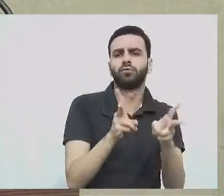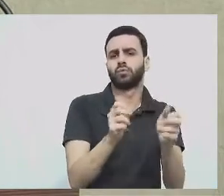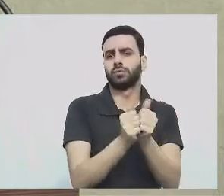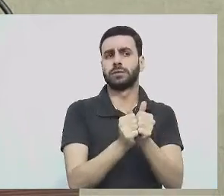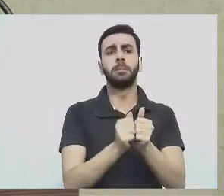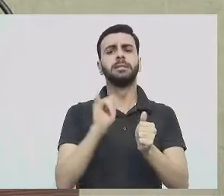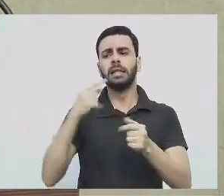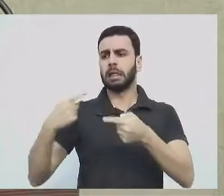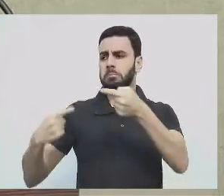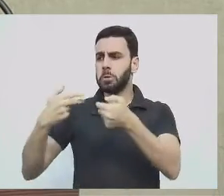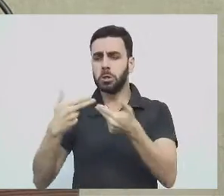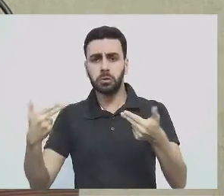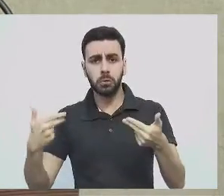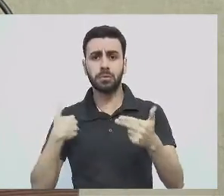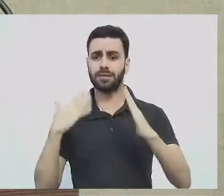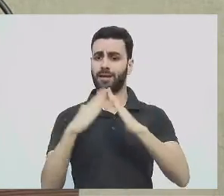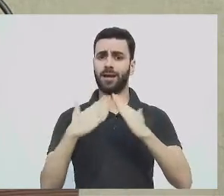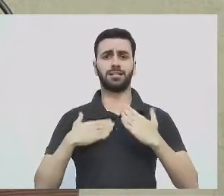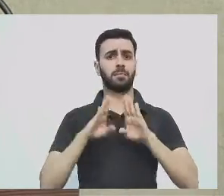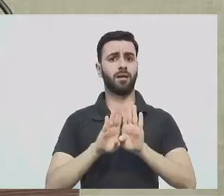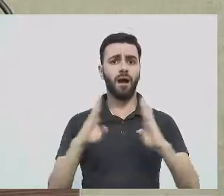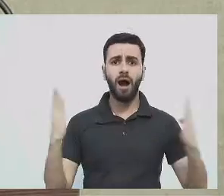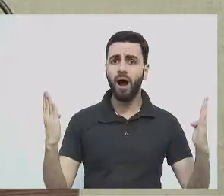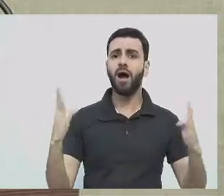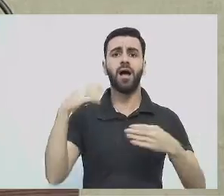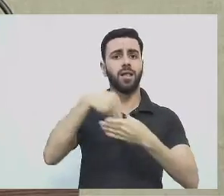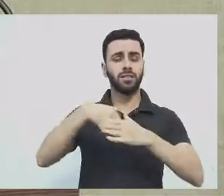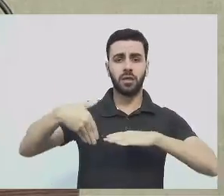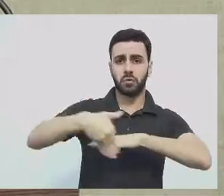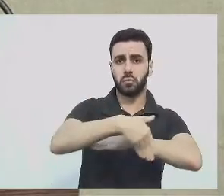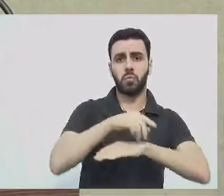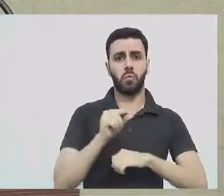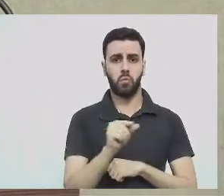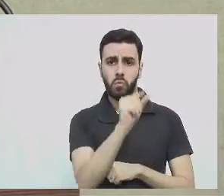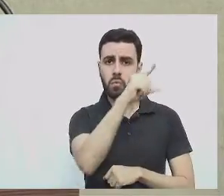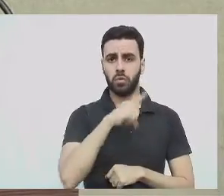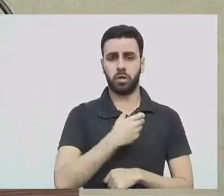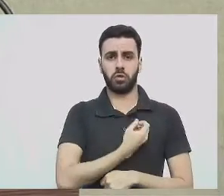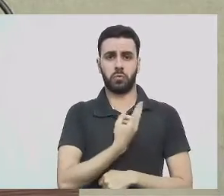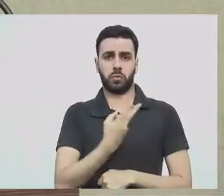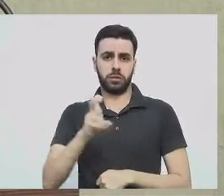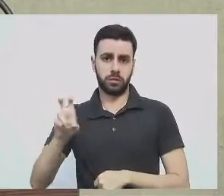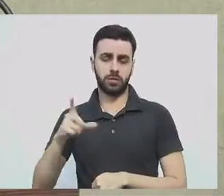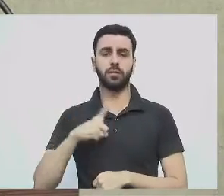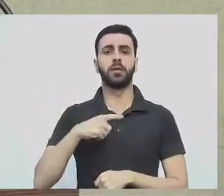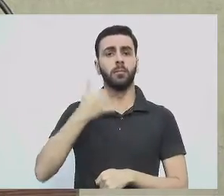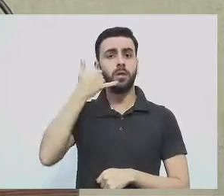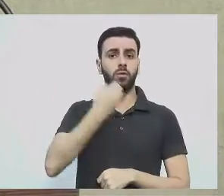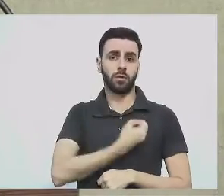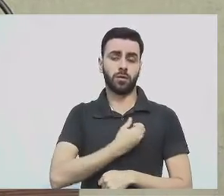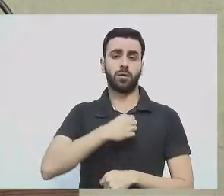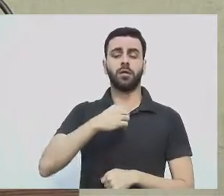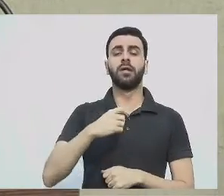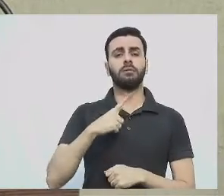independente de política. Minha casa está aberta, ela é na rua Cláudio Zé Moreno da Rocha, 255. Meu número de telefone é